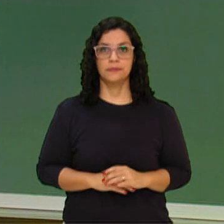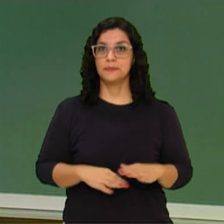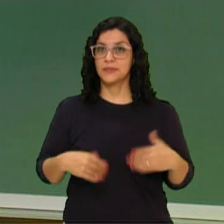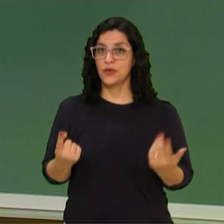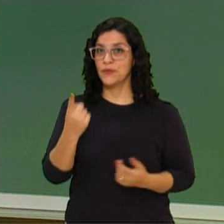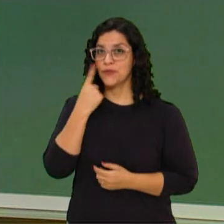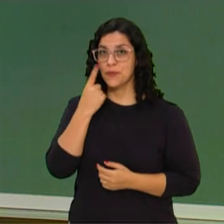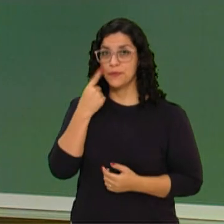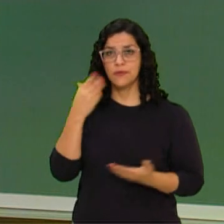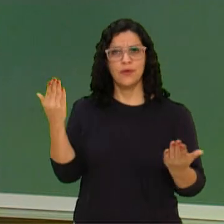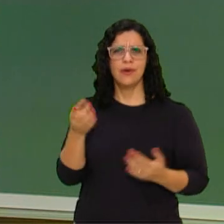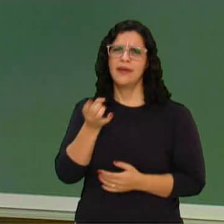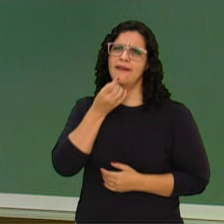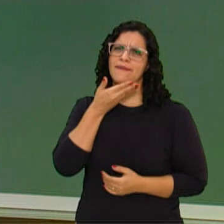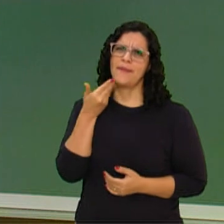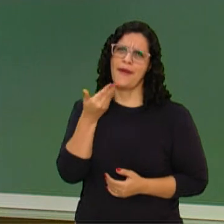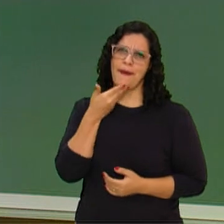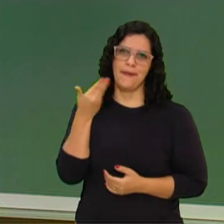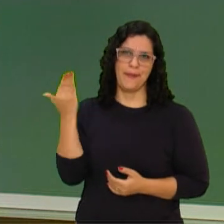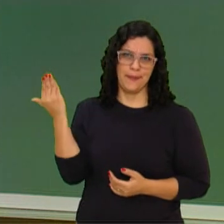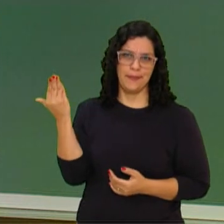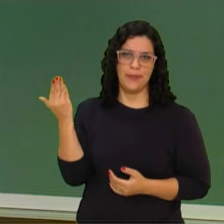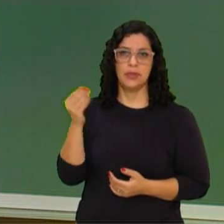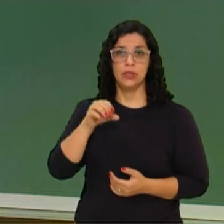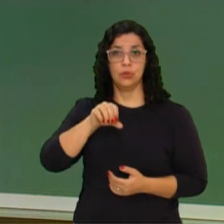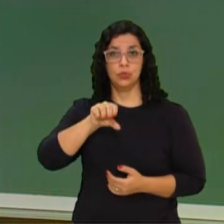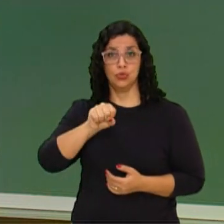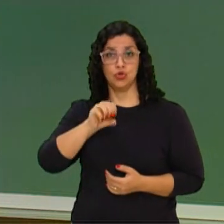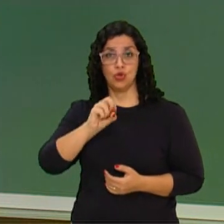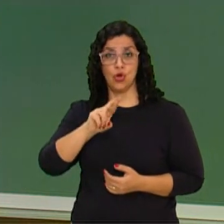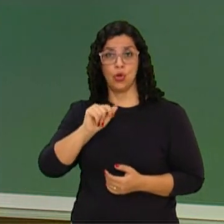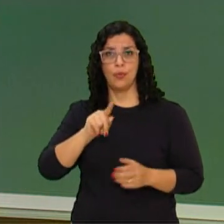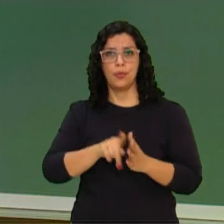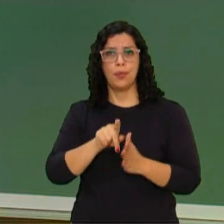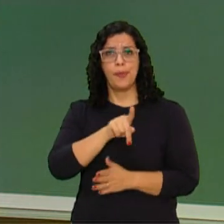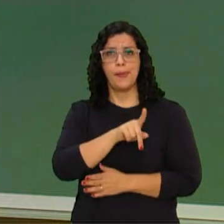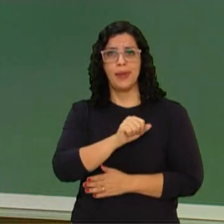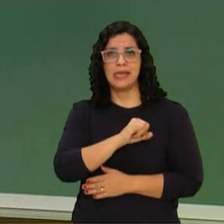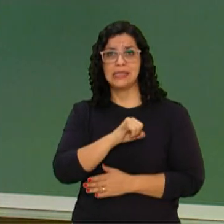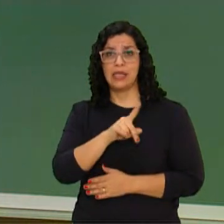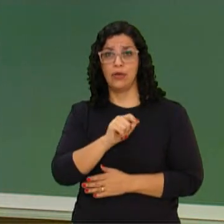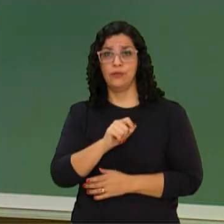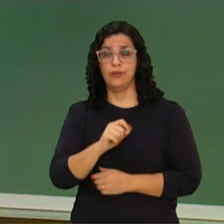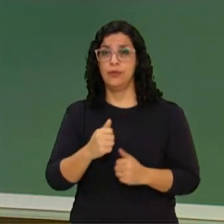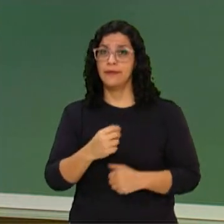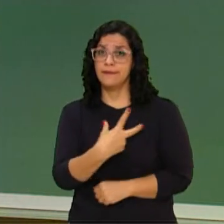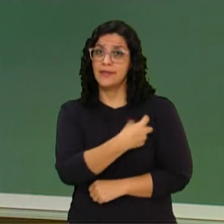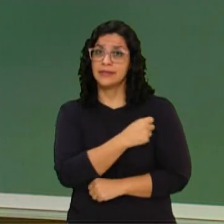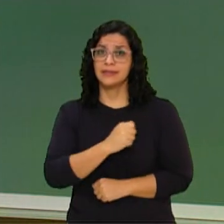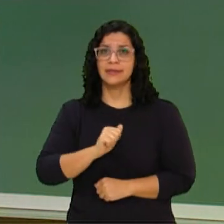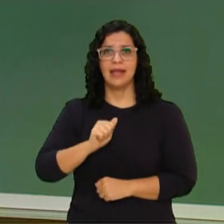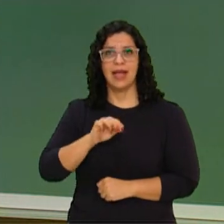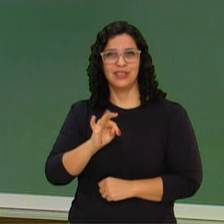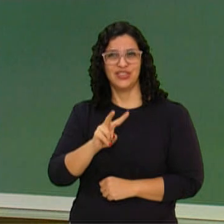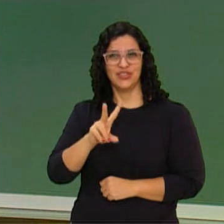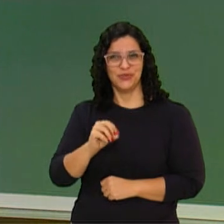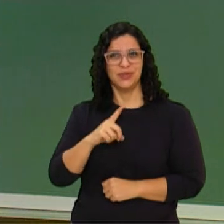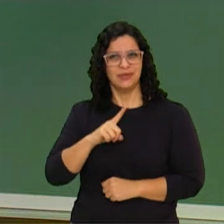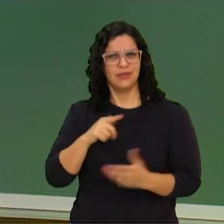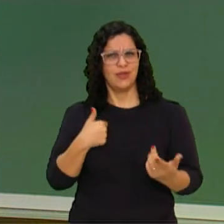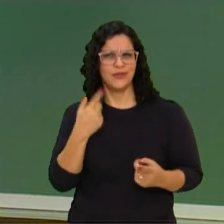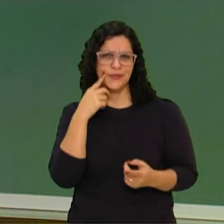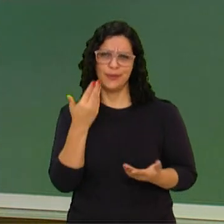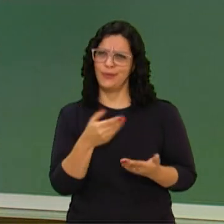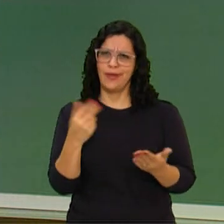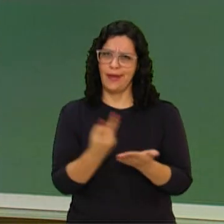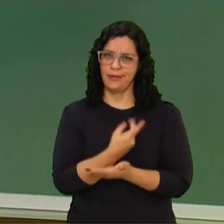Então vamos ver, gente, esse aqui é bem facinho, né? O soro é um tipo de imunização passiva e as vacinas de imunização ativa, né? Vimos isso agora há pouquinho aqui, não